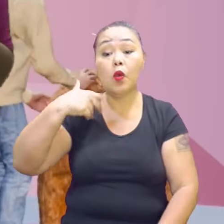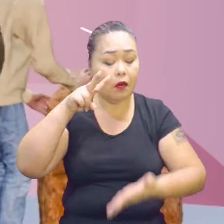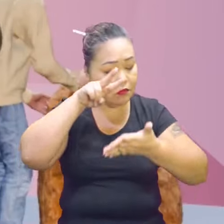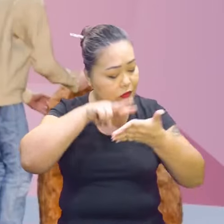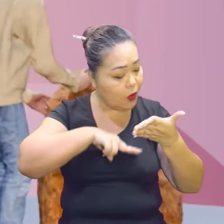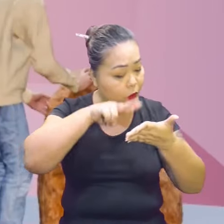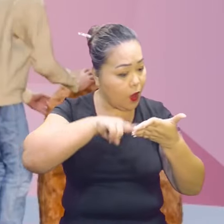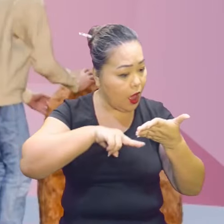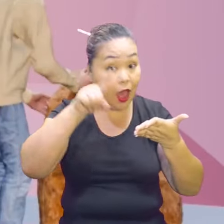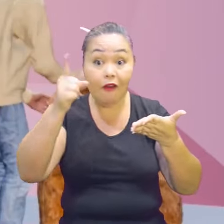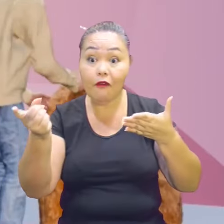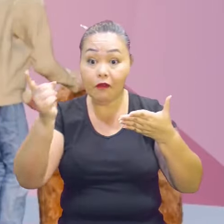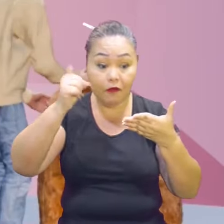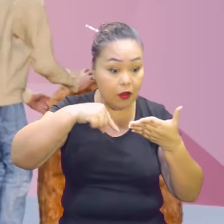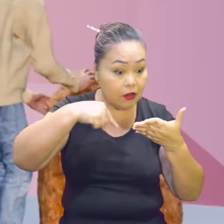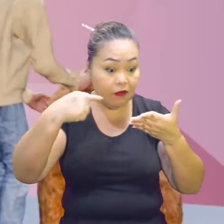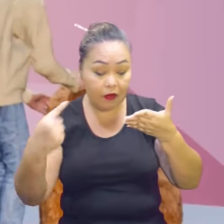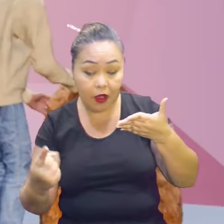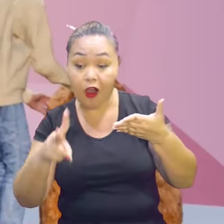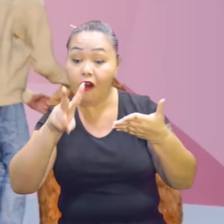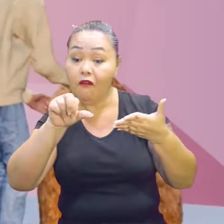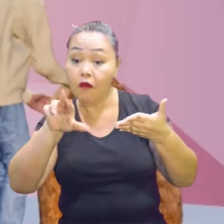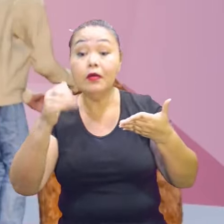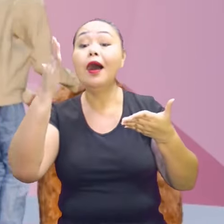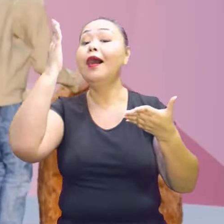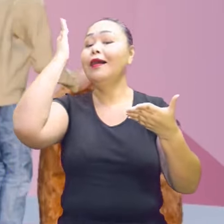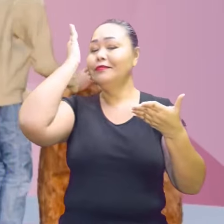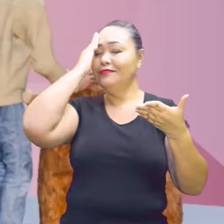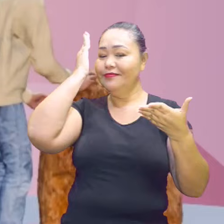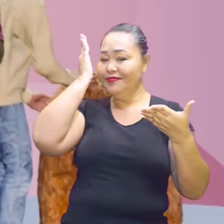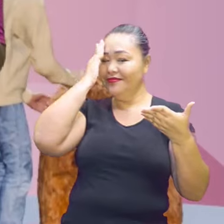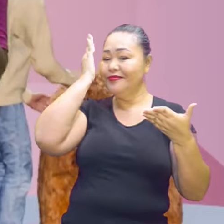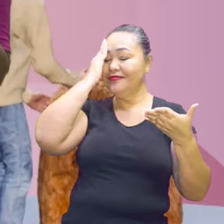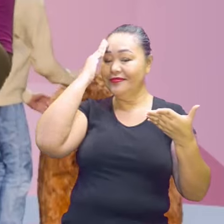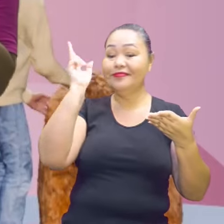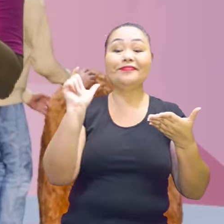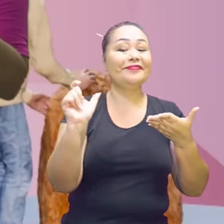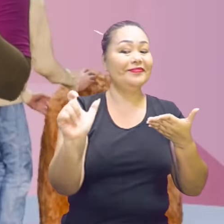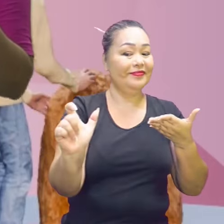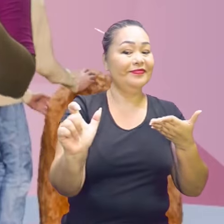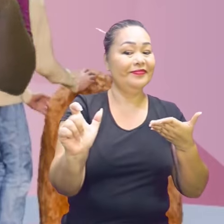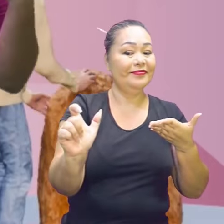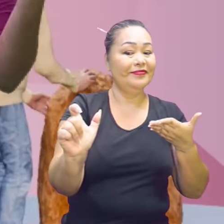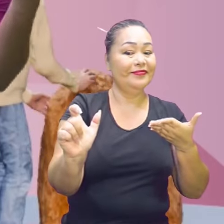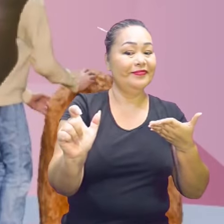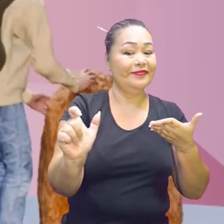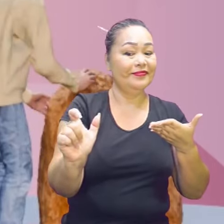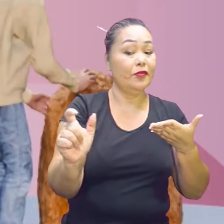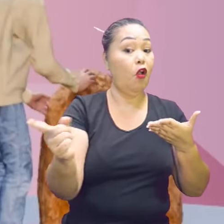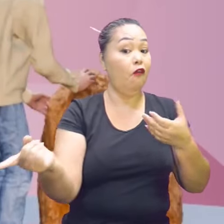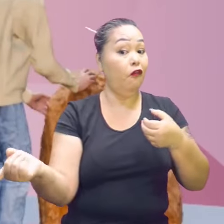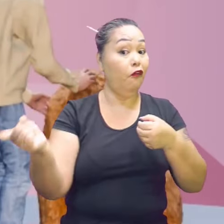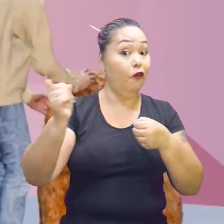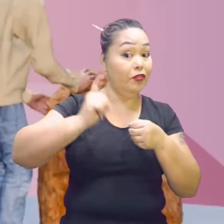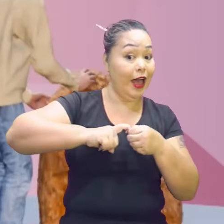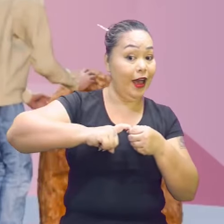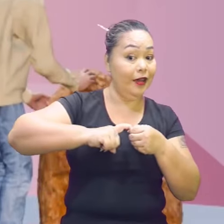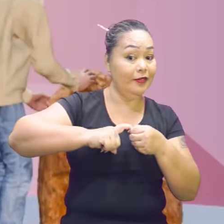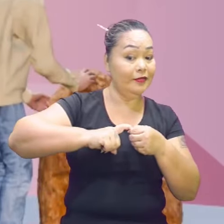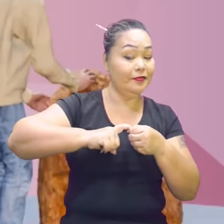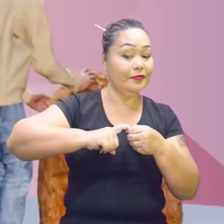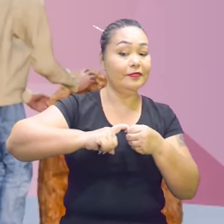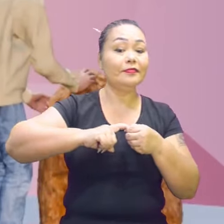lido ele vorta, nós conseguimos entender o quê? Qual a palavra? Olha só,